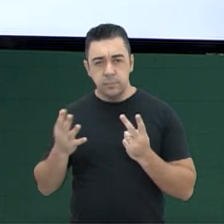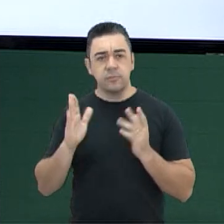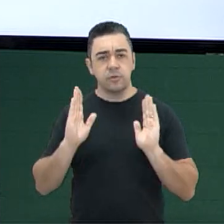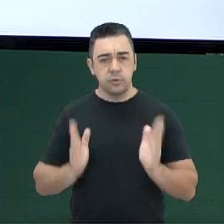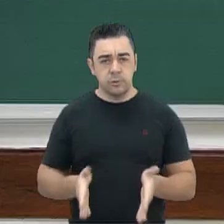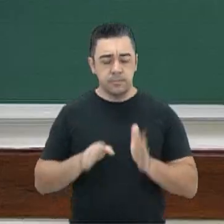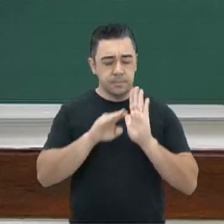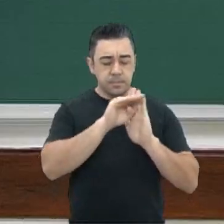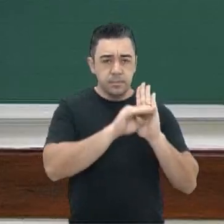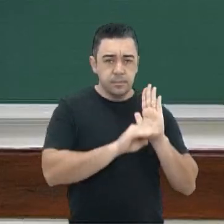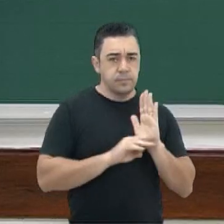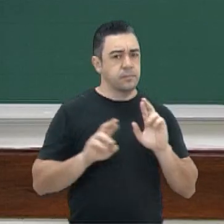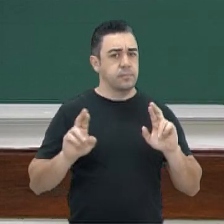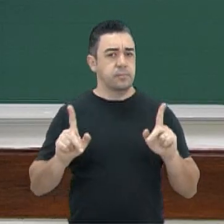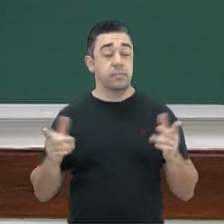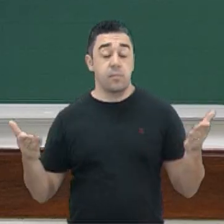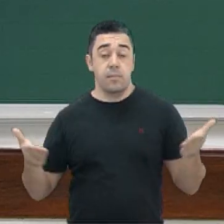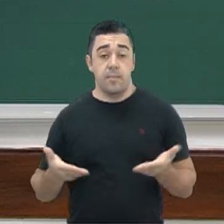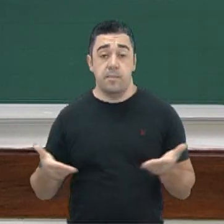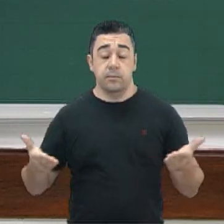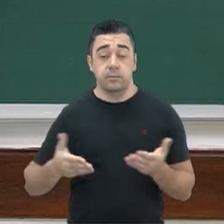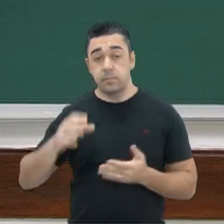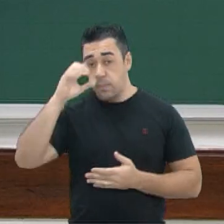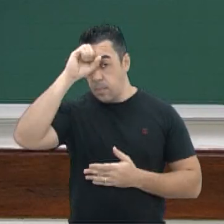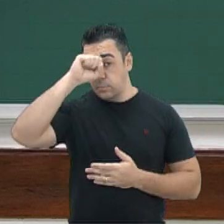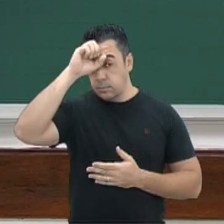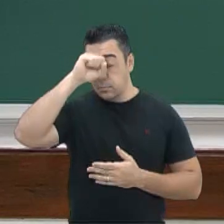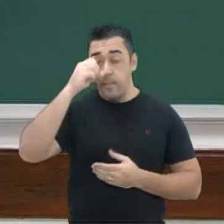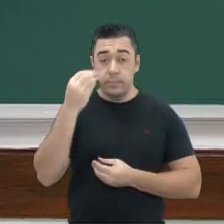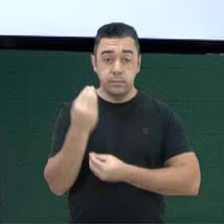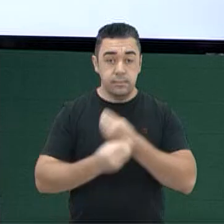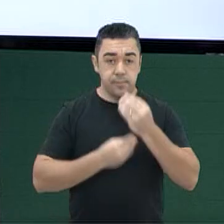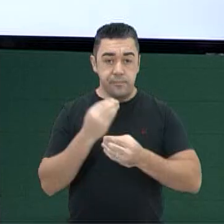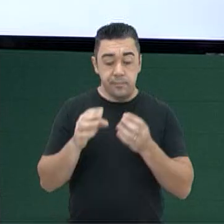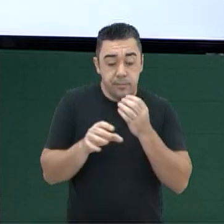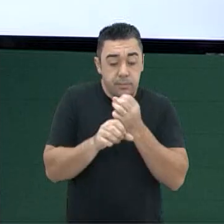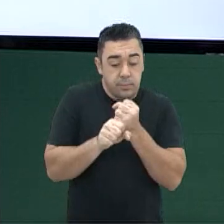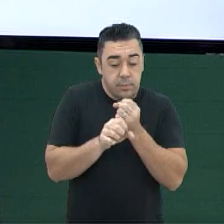propriedades diferentes. Hoje nós vamos aprender a calcular a raiz